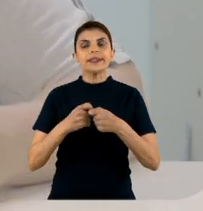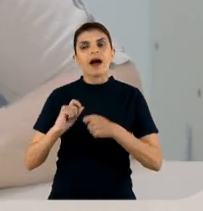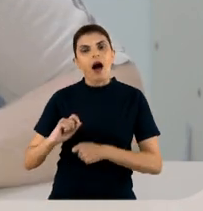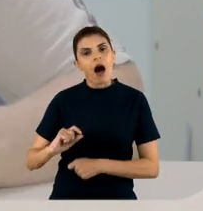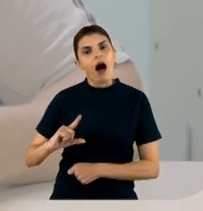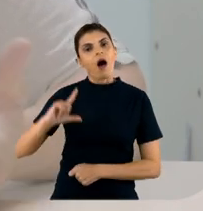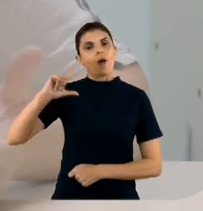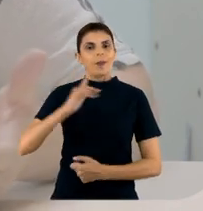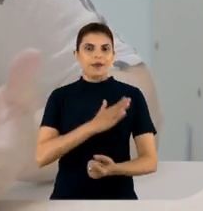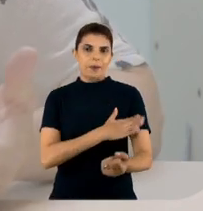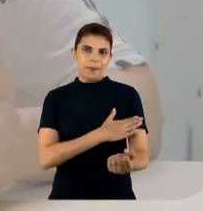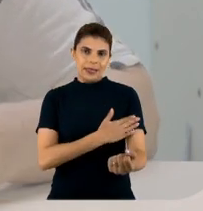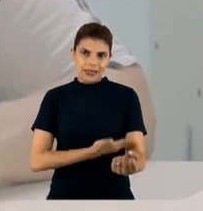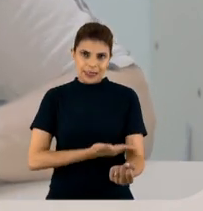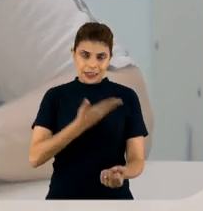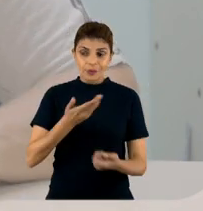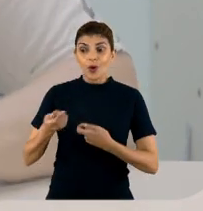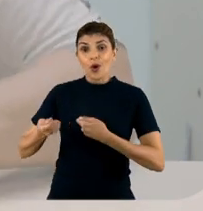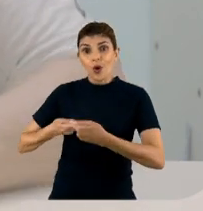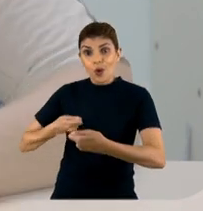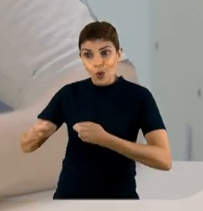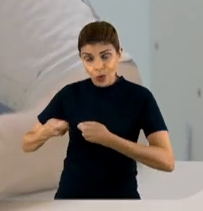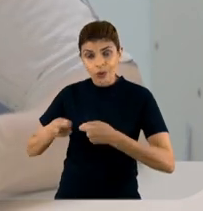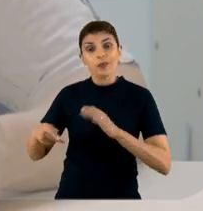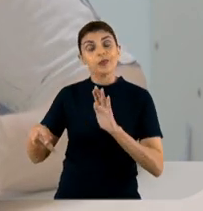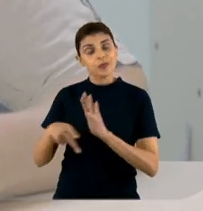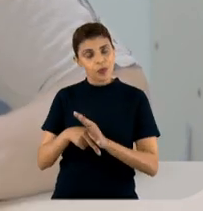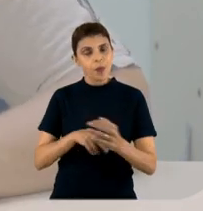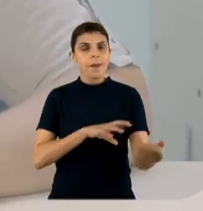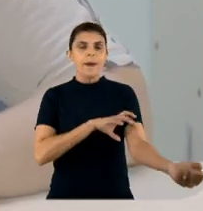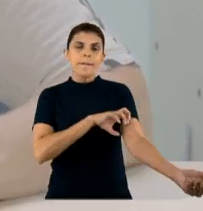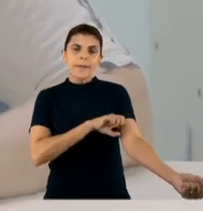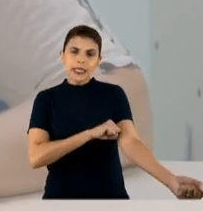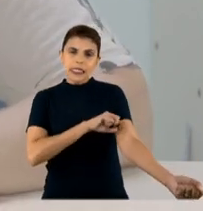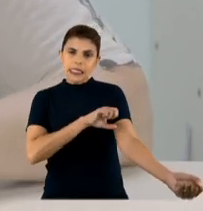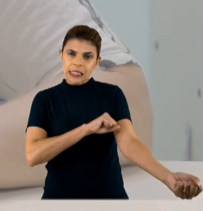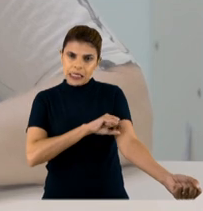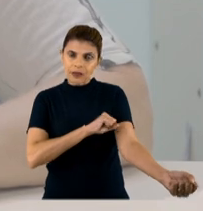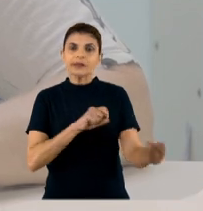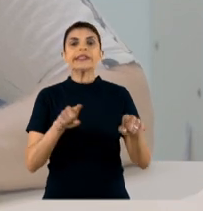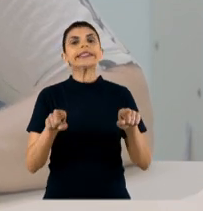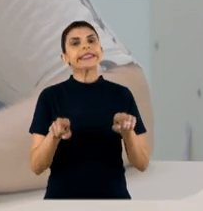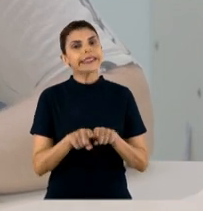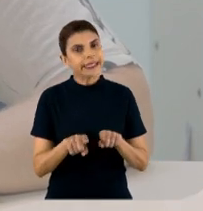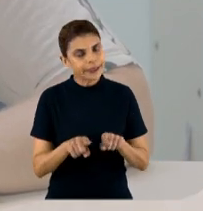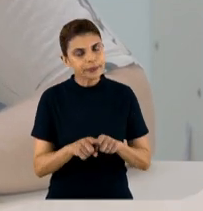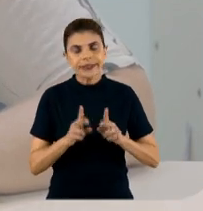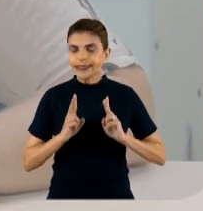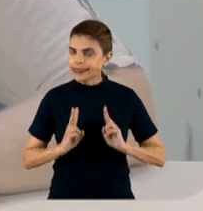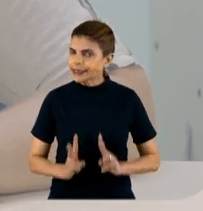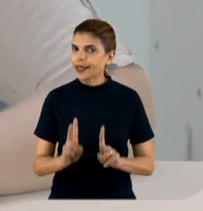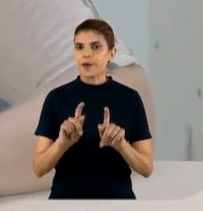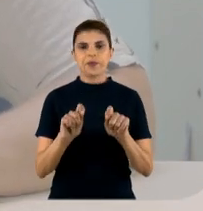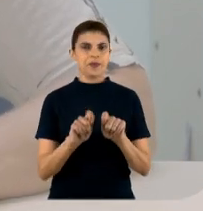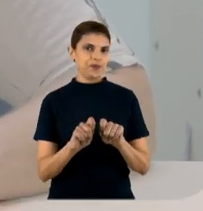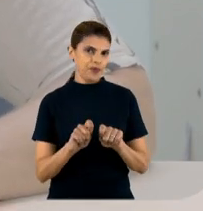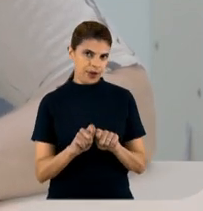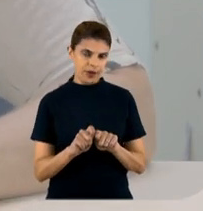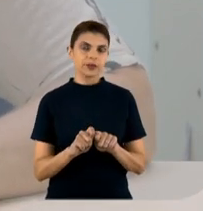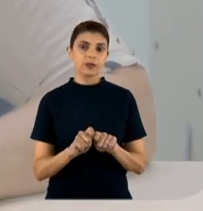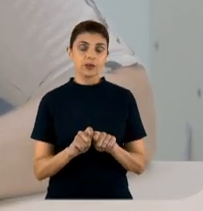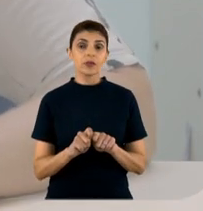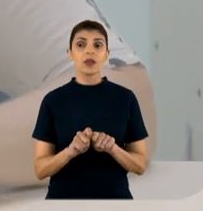pressão Nessa situação a monitorização da própria pressão arterial de forma mais invasiva também a gente sempre faz